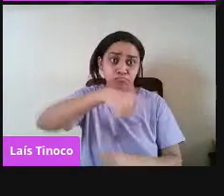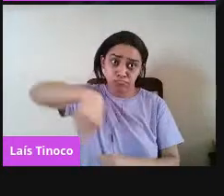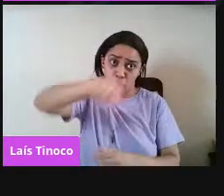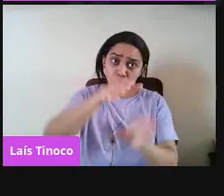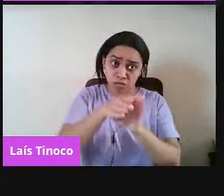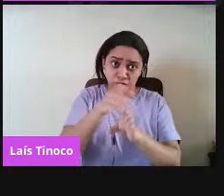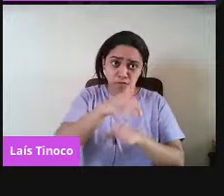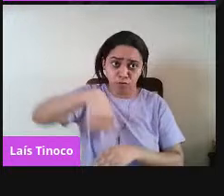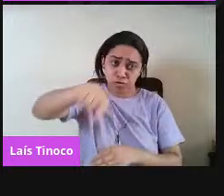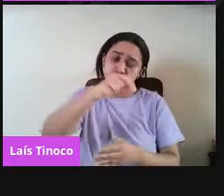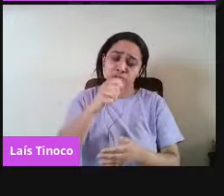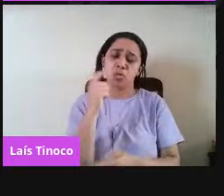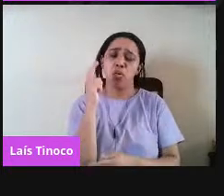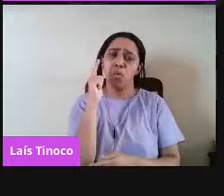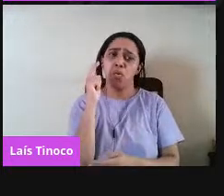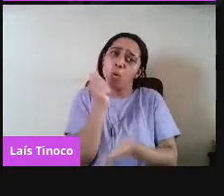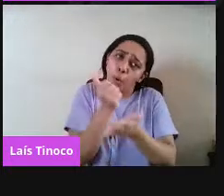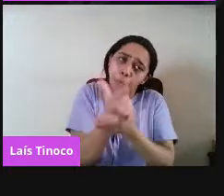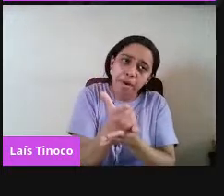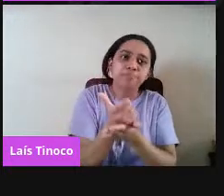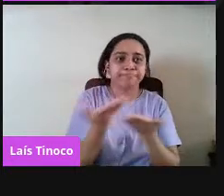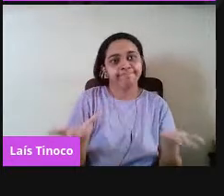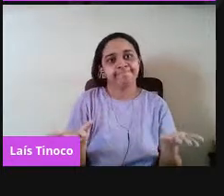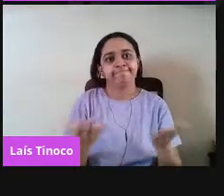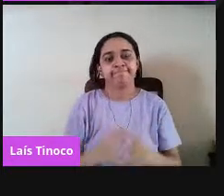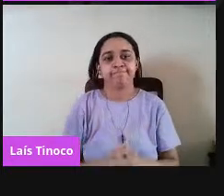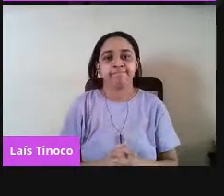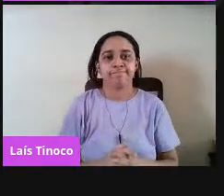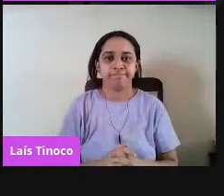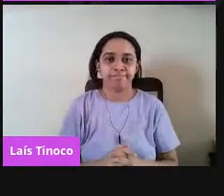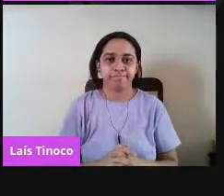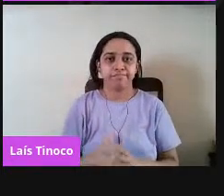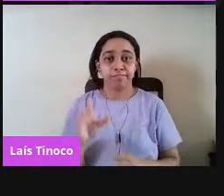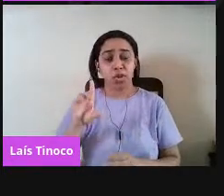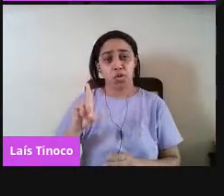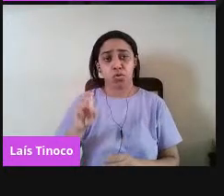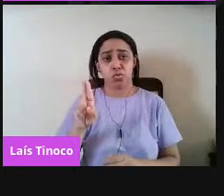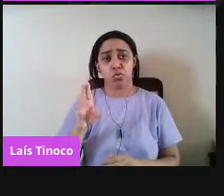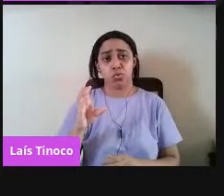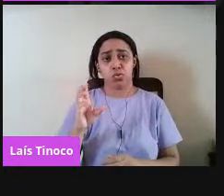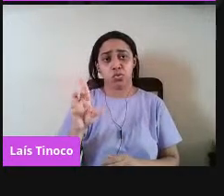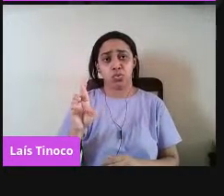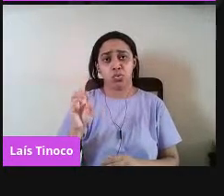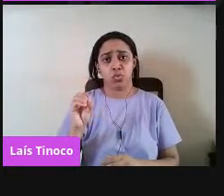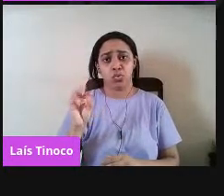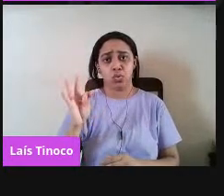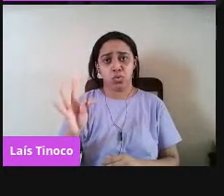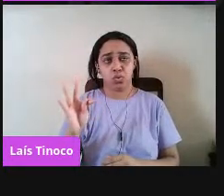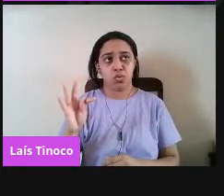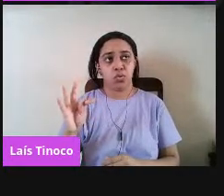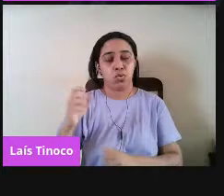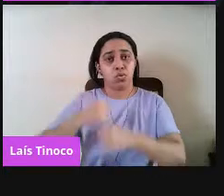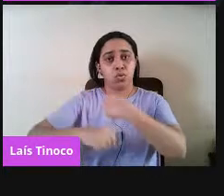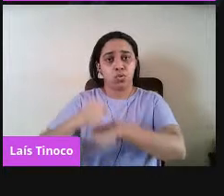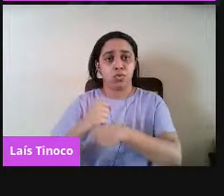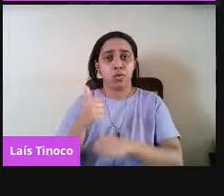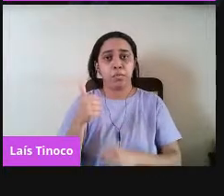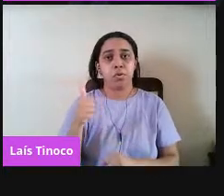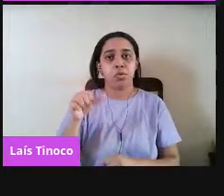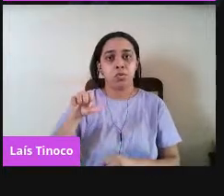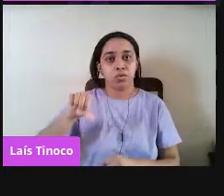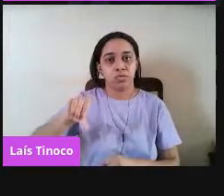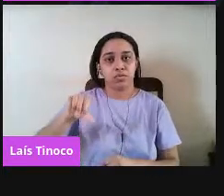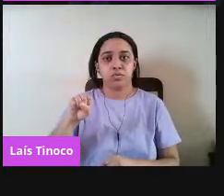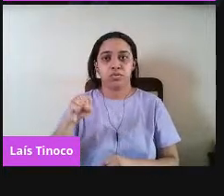Então, se como propõe de Crow, 1984, Os enunciadores são considerados não